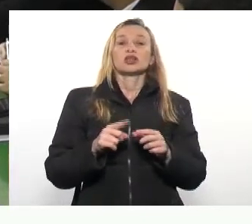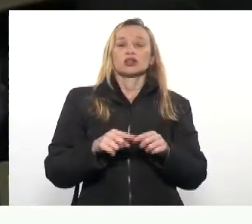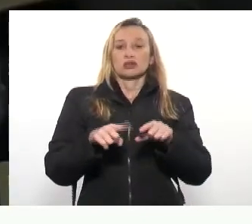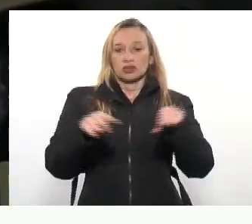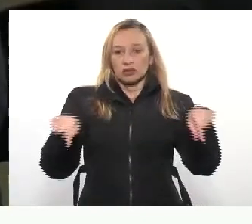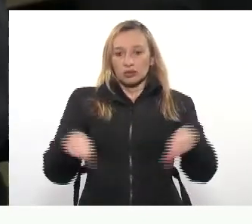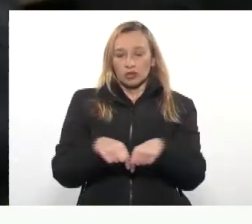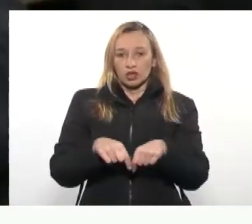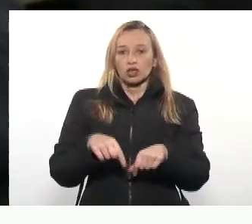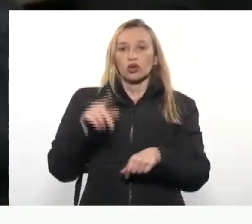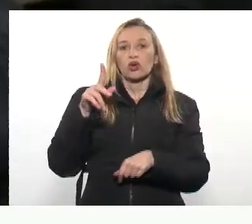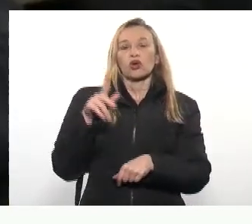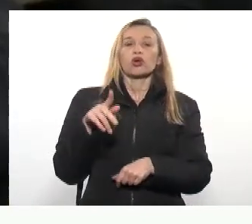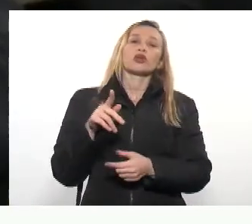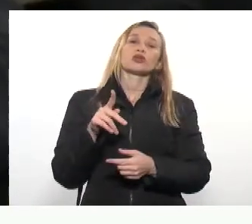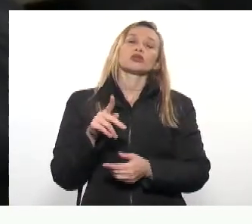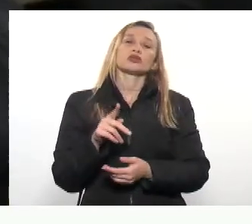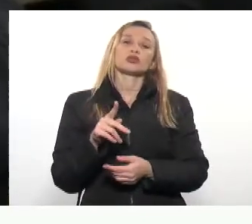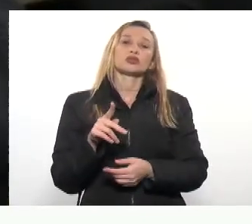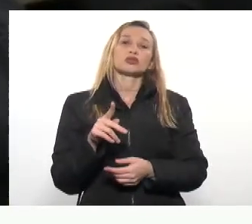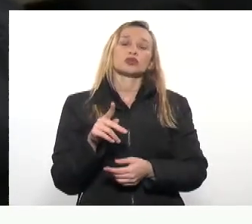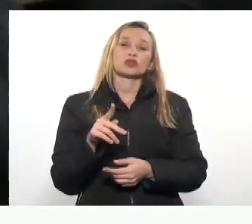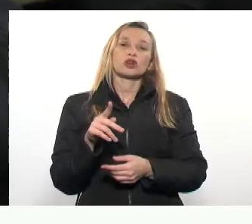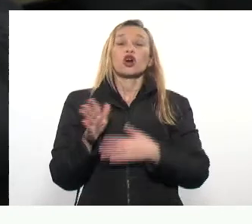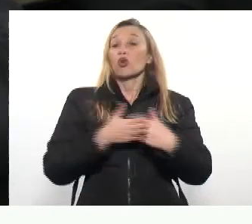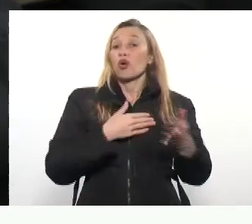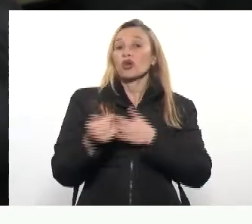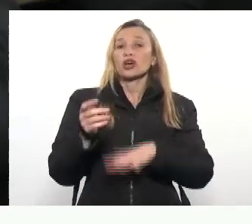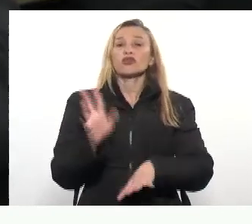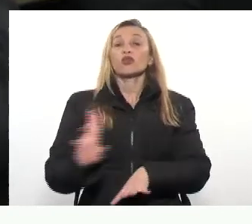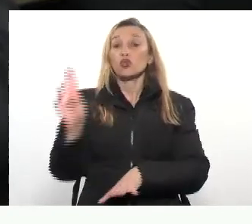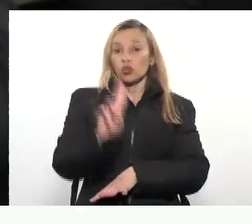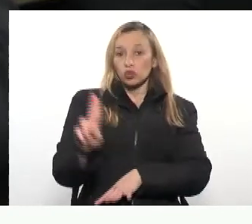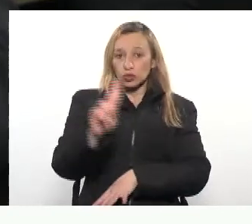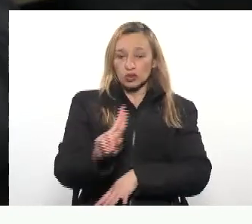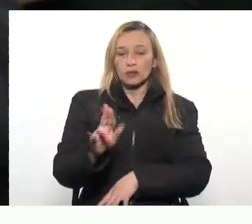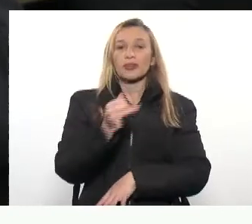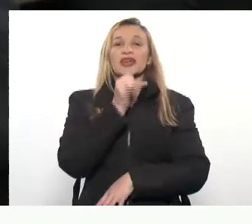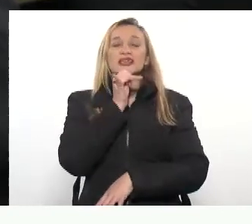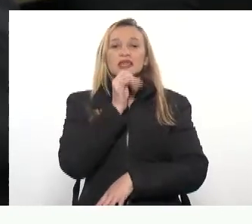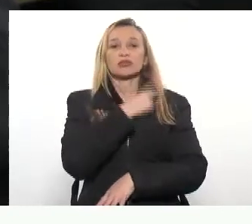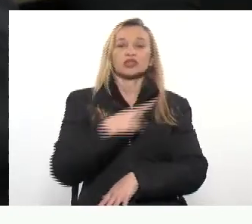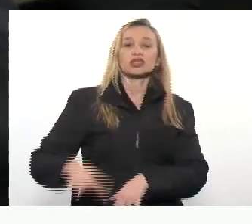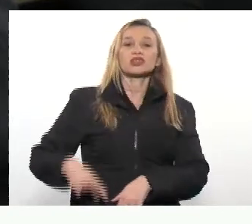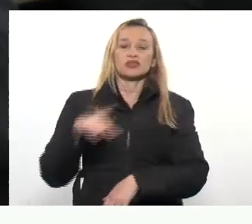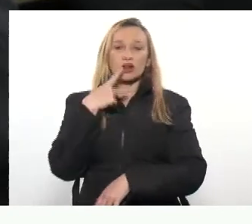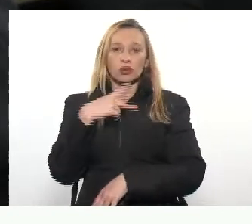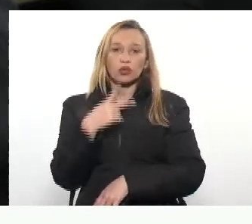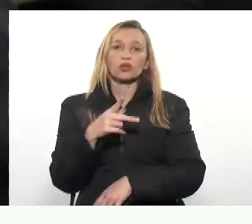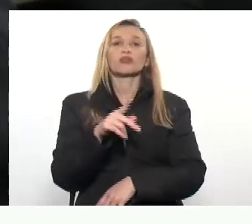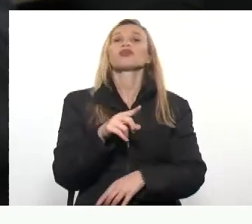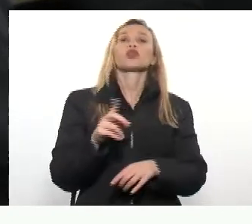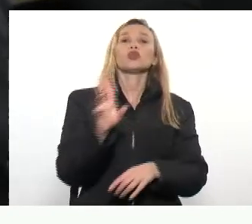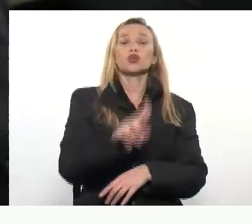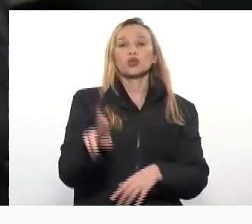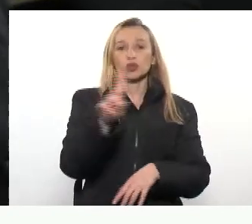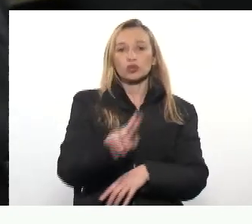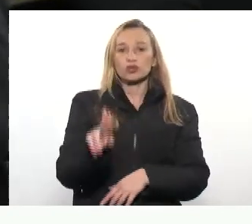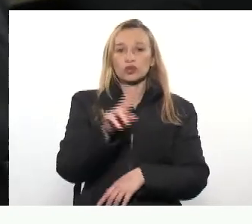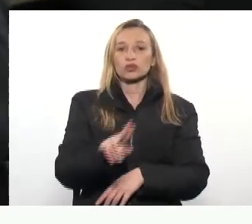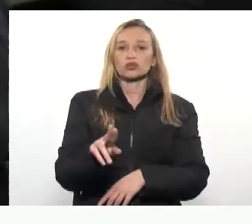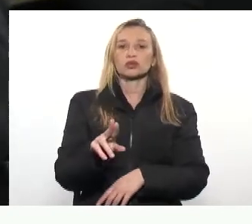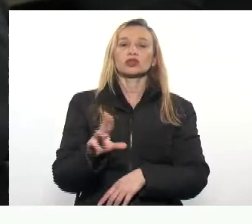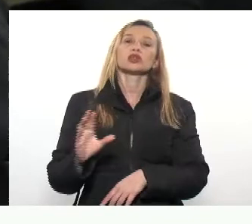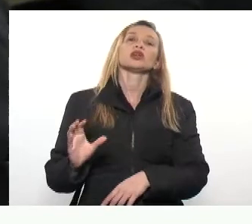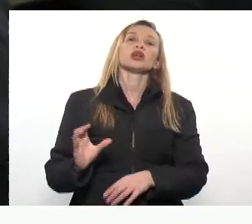que qualquer que seja o consumo, usando aqui um exemplo que o presidente colocou anteriormente, tanto na categoria comercial quanto na